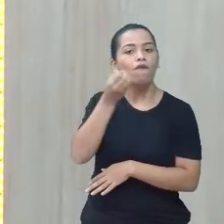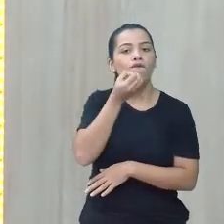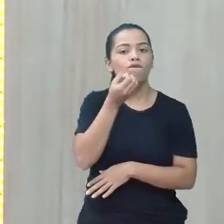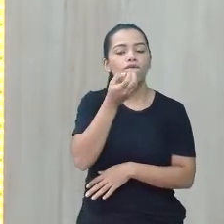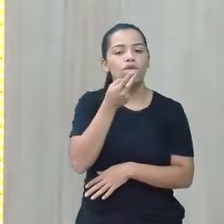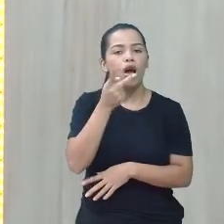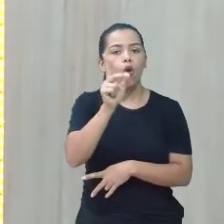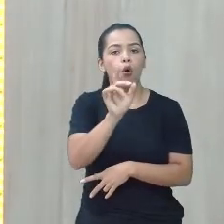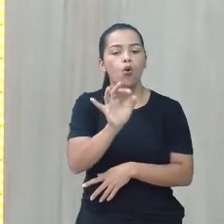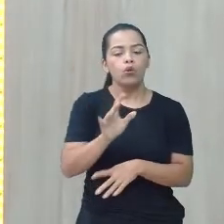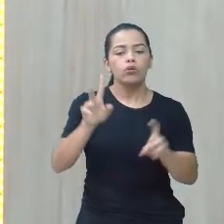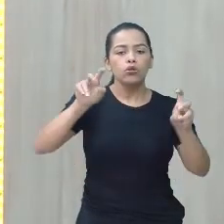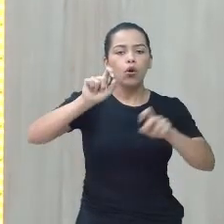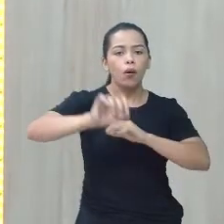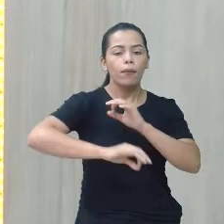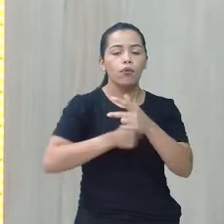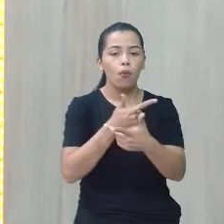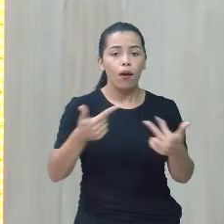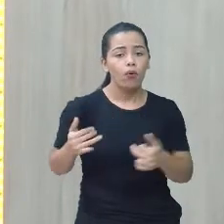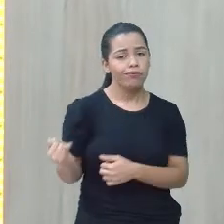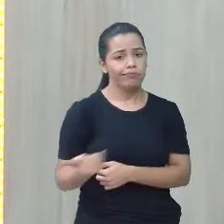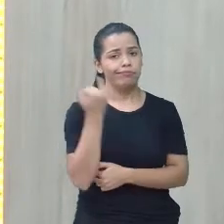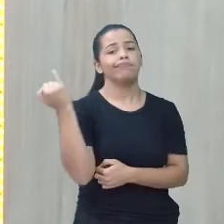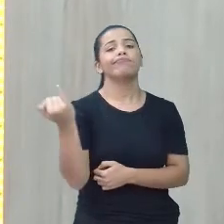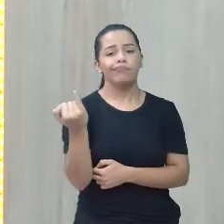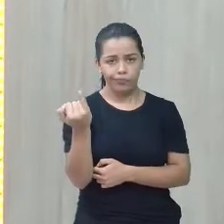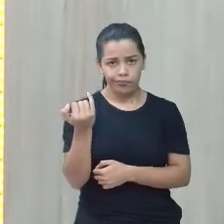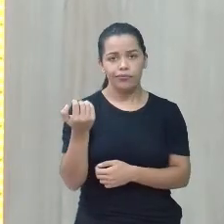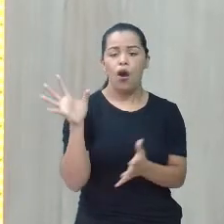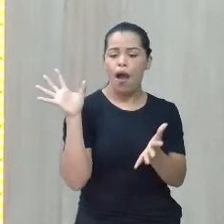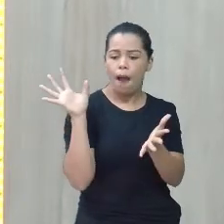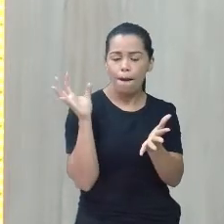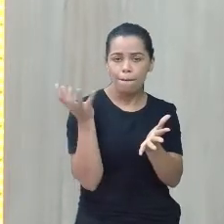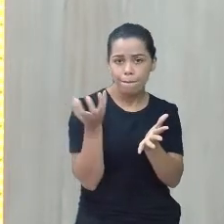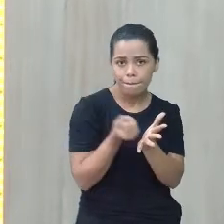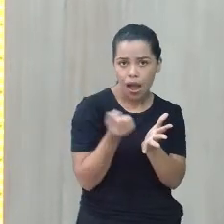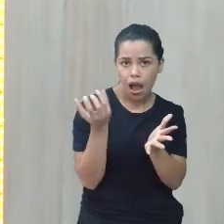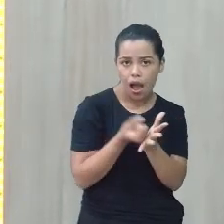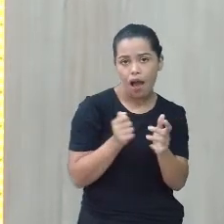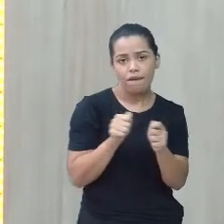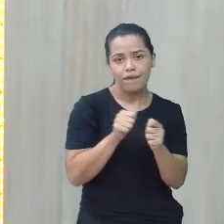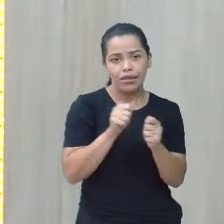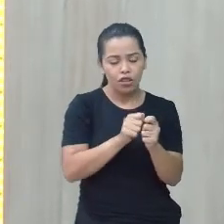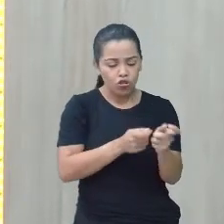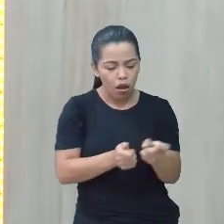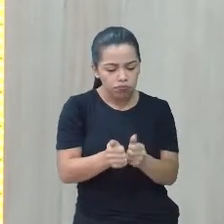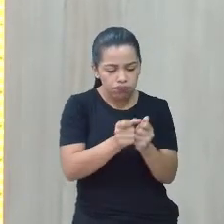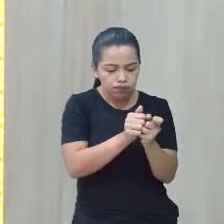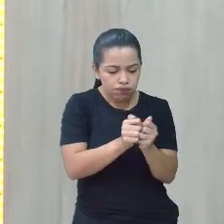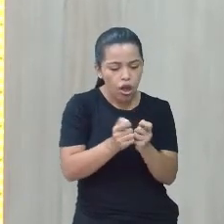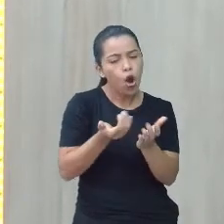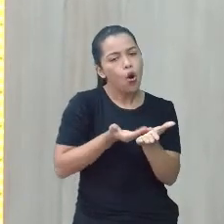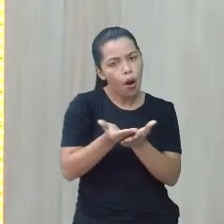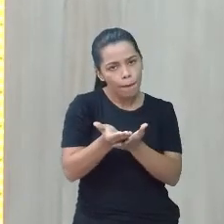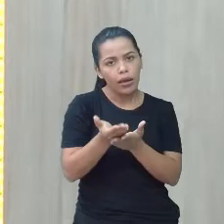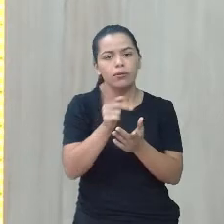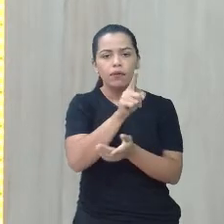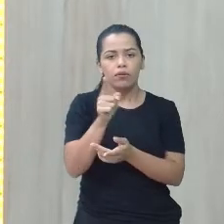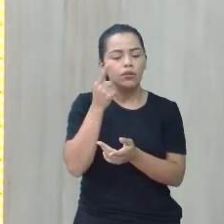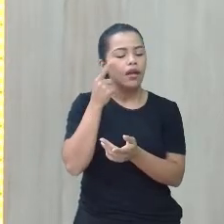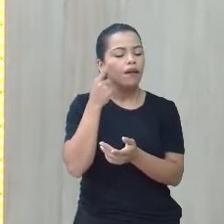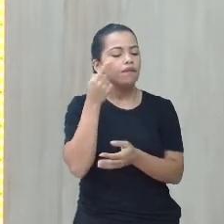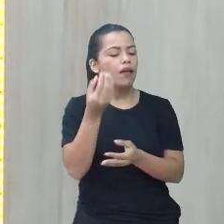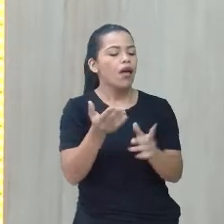você tentar fazer o download, já fazer ali os manuseios iniciais para que você consiga verificar onde que você